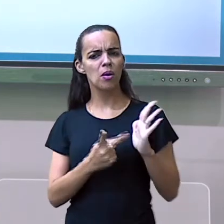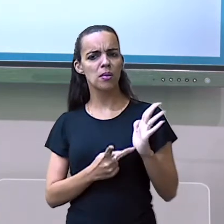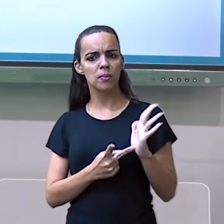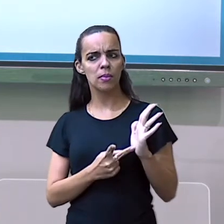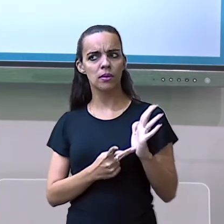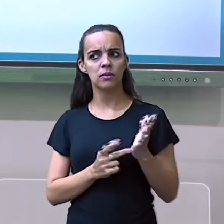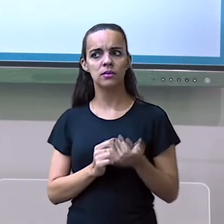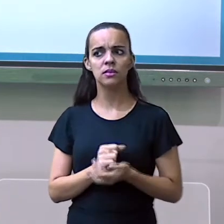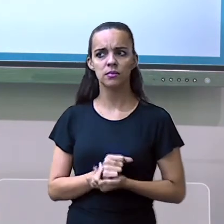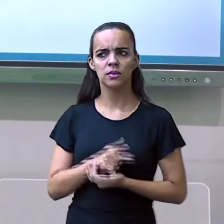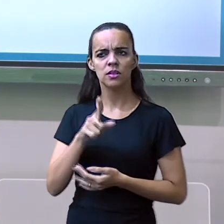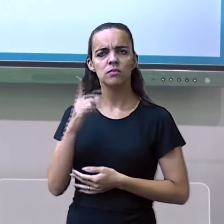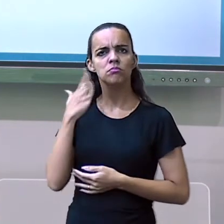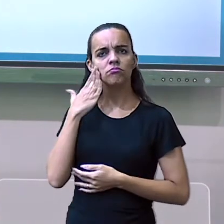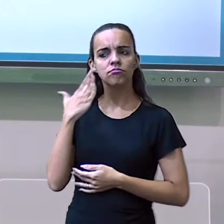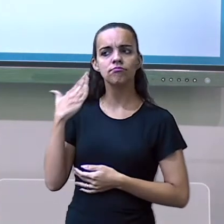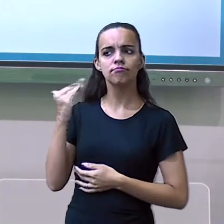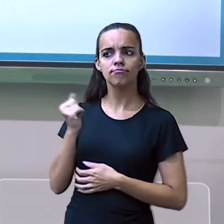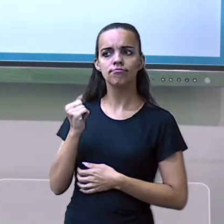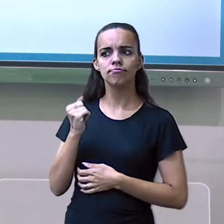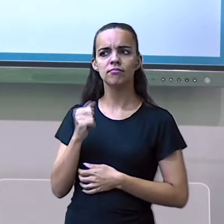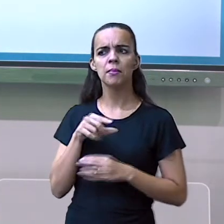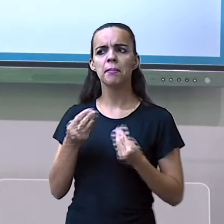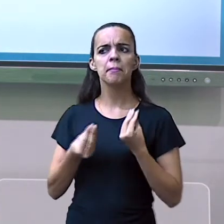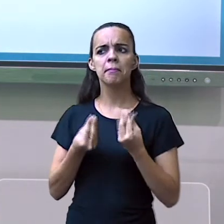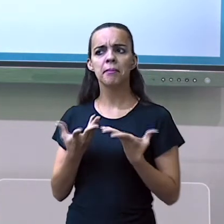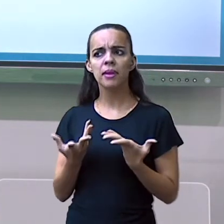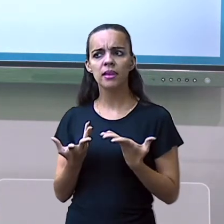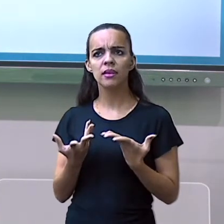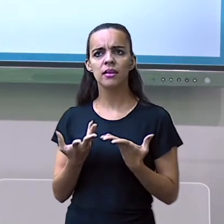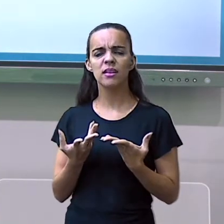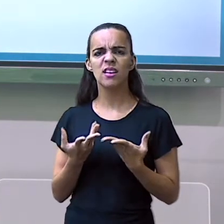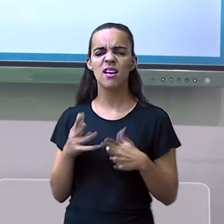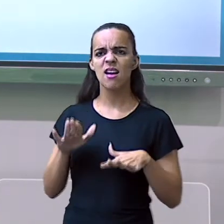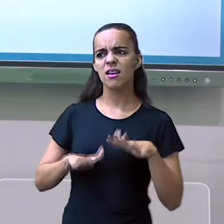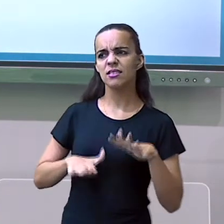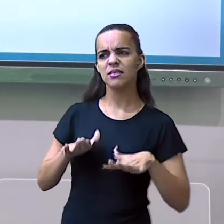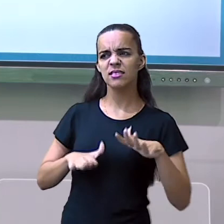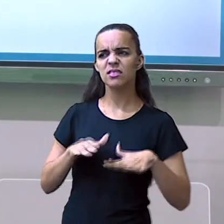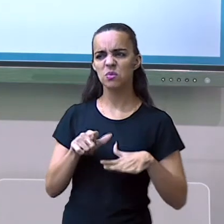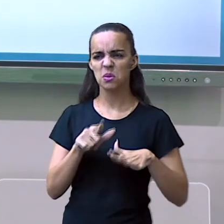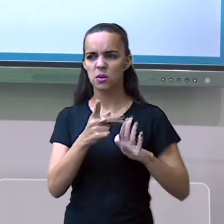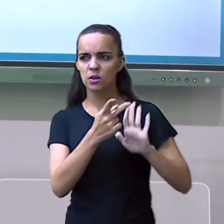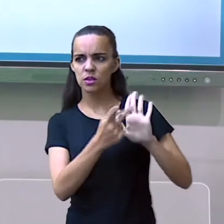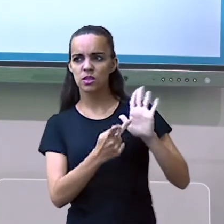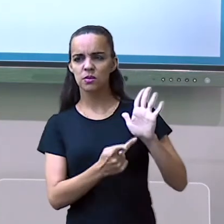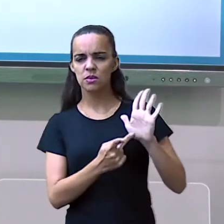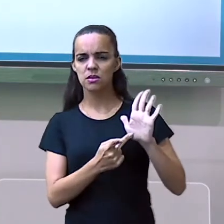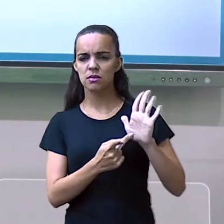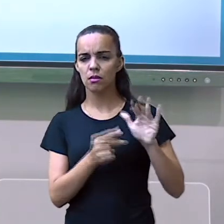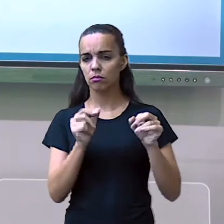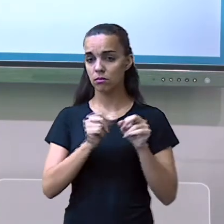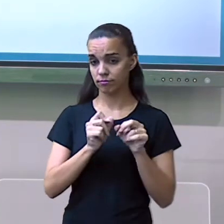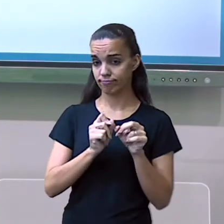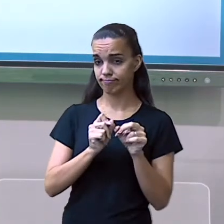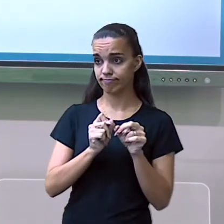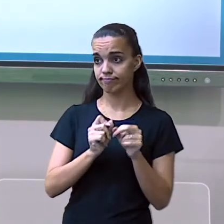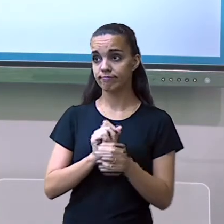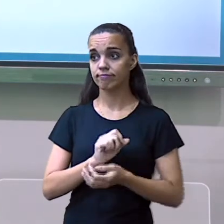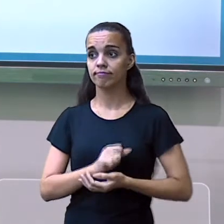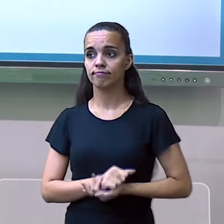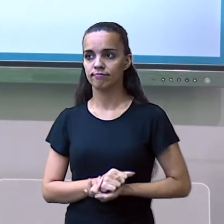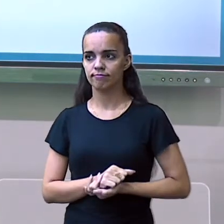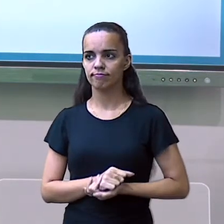era? Vocês sabem para que geralmente os poemas são produzidos?